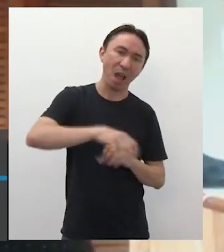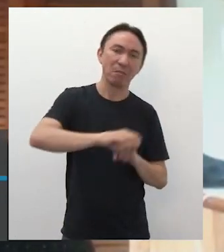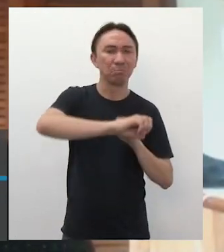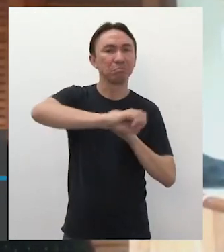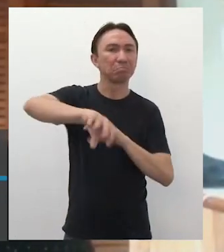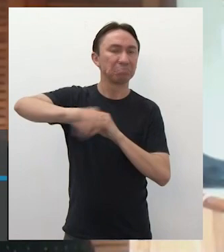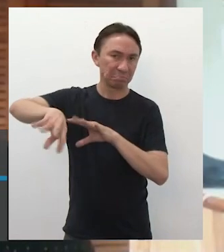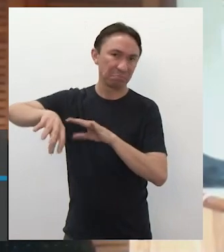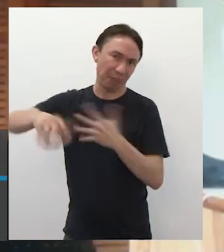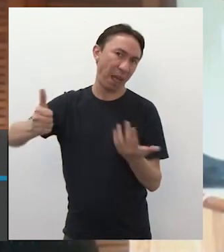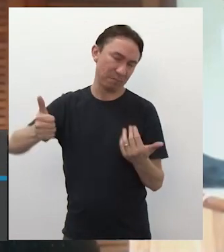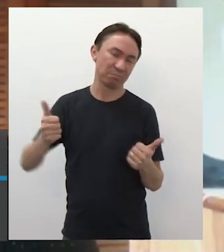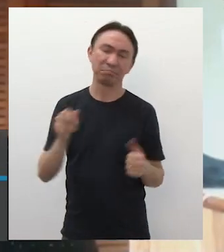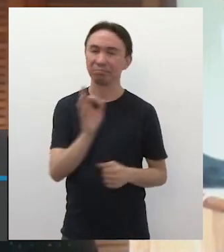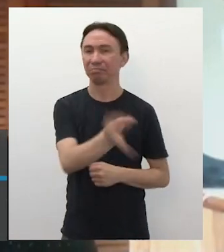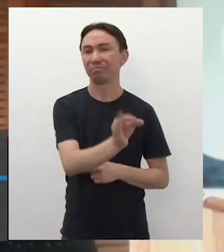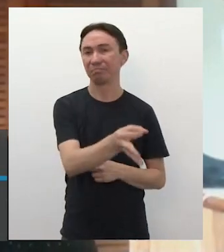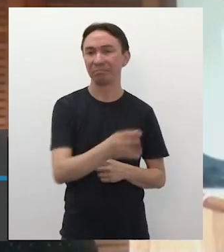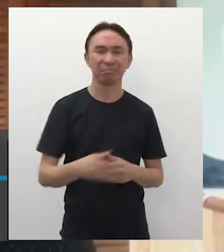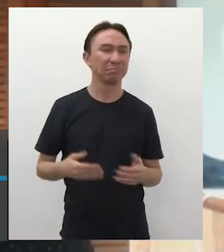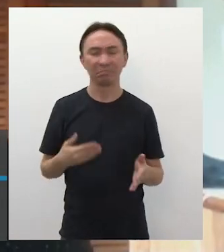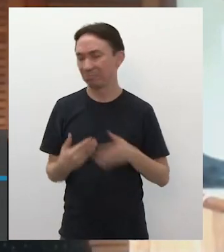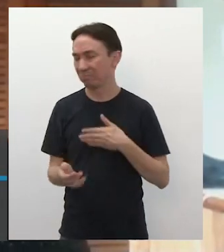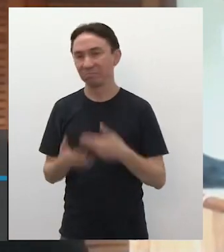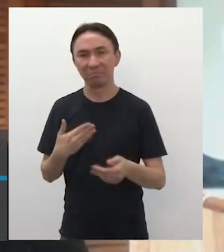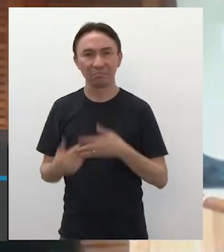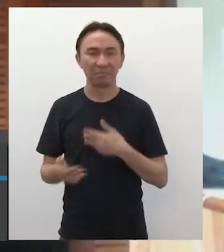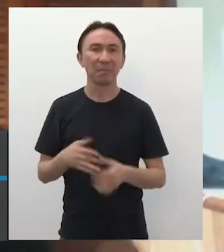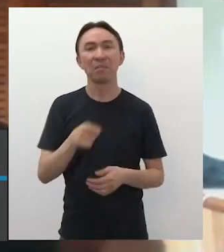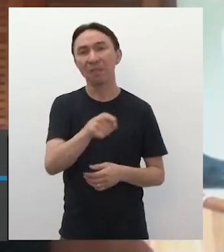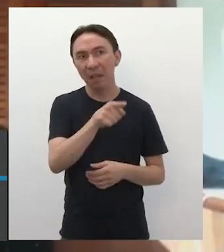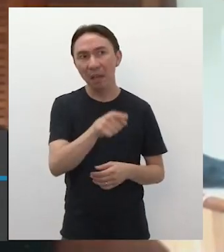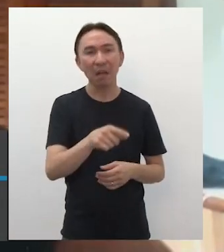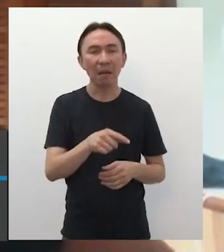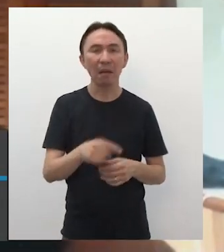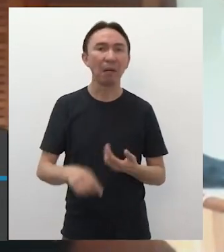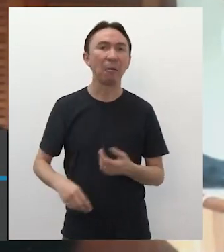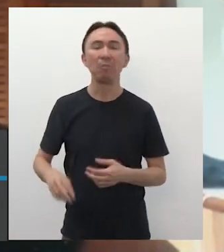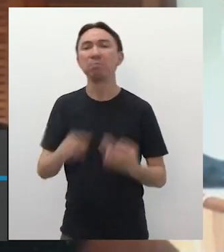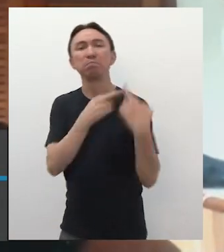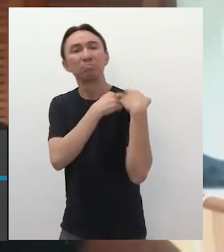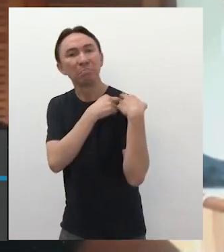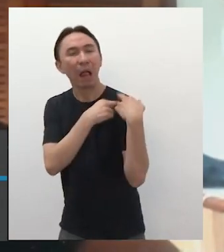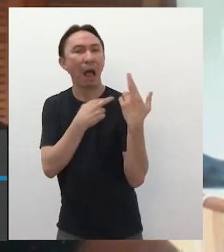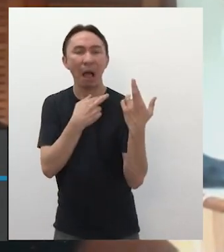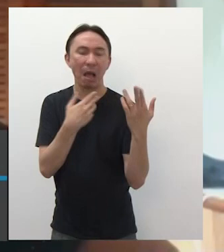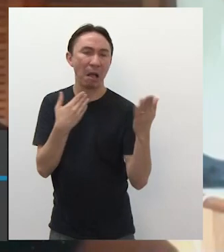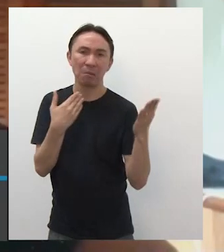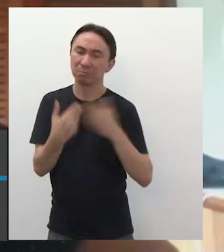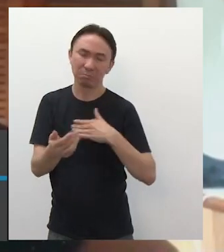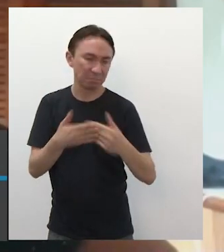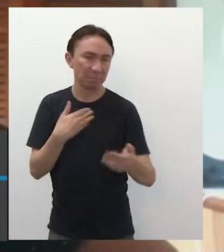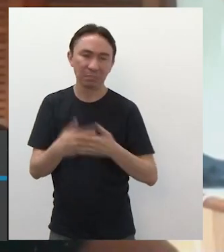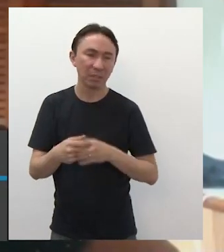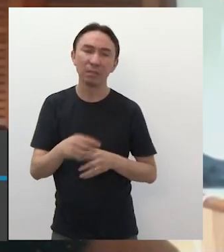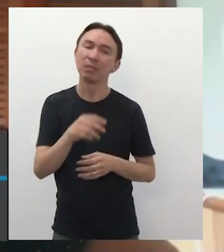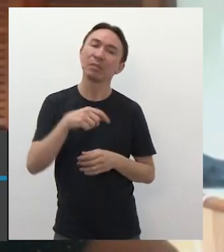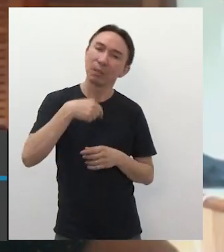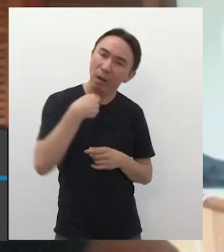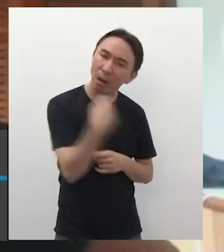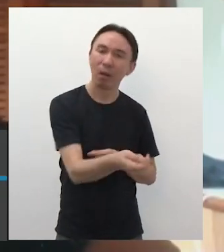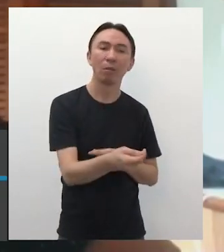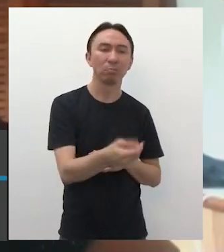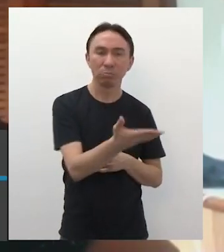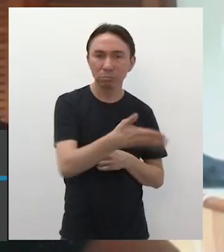escola somos educadores, independente do papel, né, da função que cada um tem dentro da